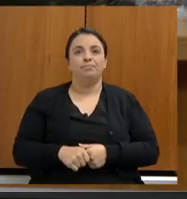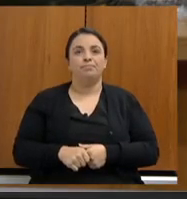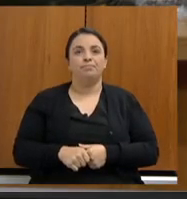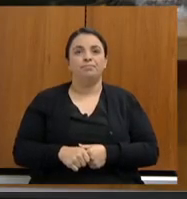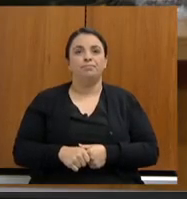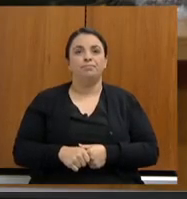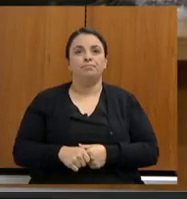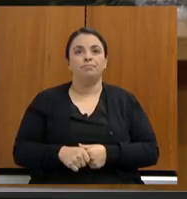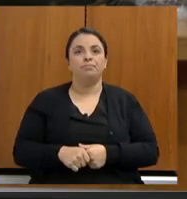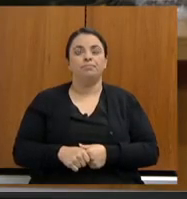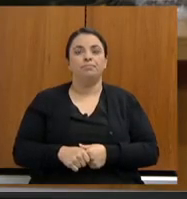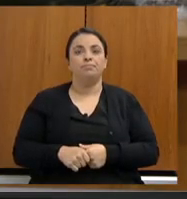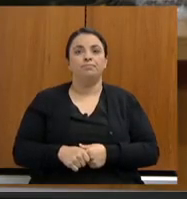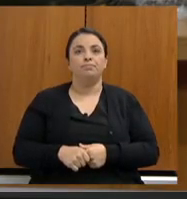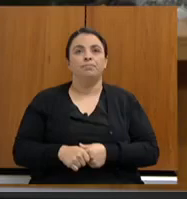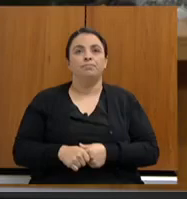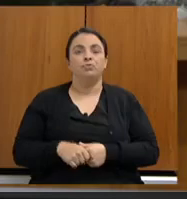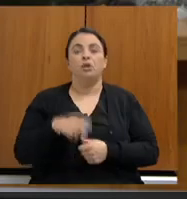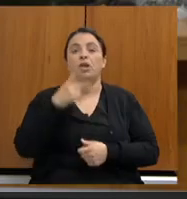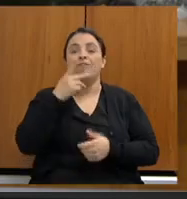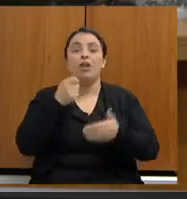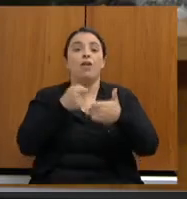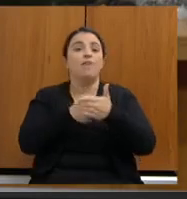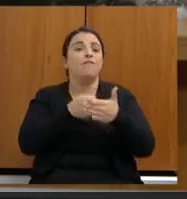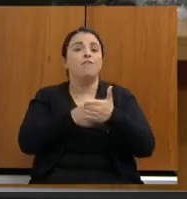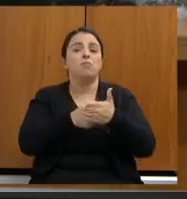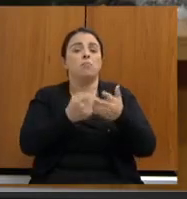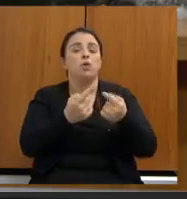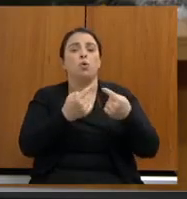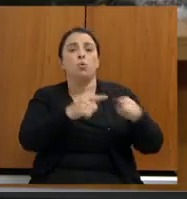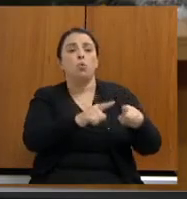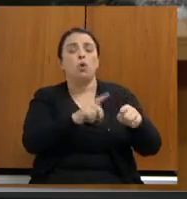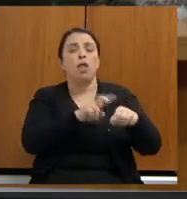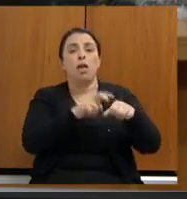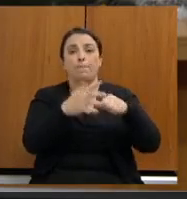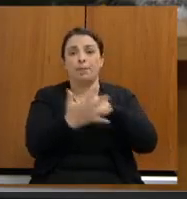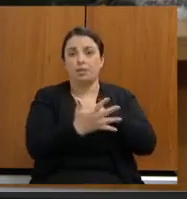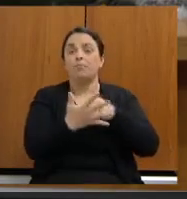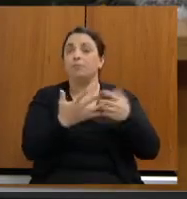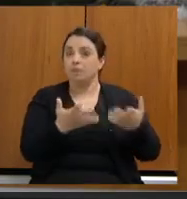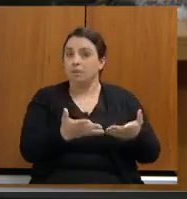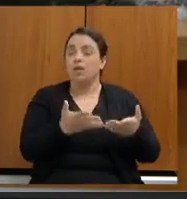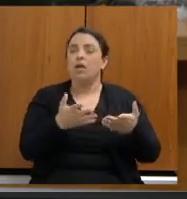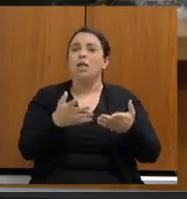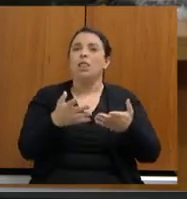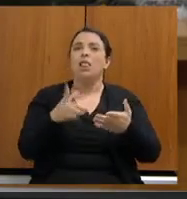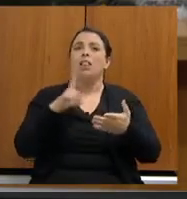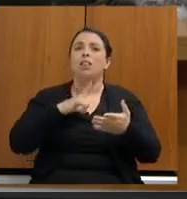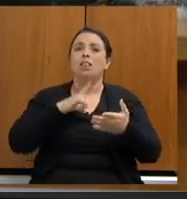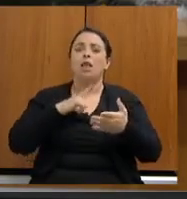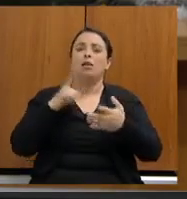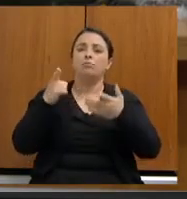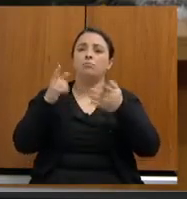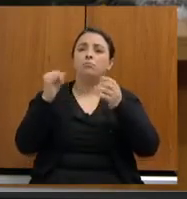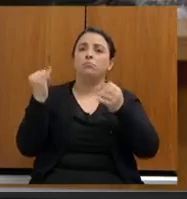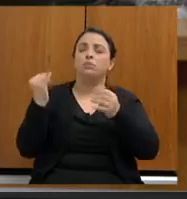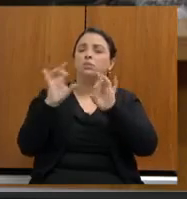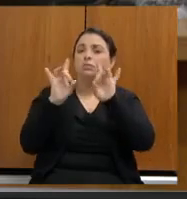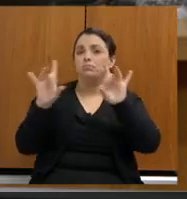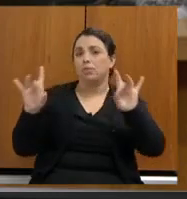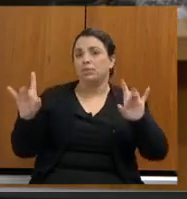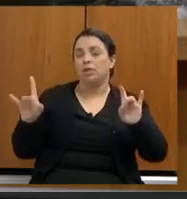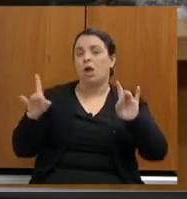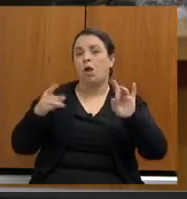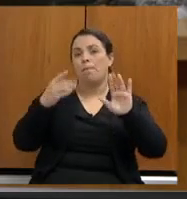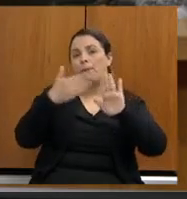bom então muitos referem enfrentamento direto à pandemia estes são os destaques que nós trouxemos para esta audiência